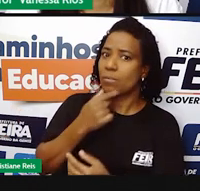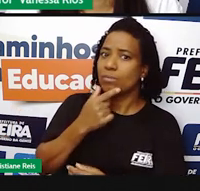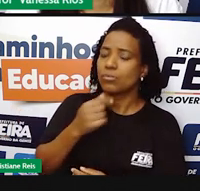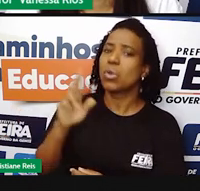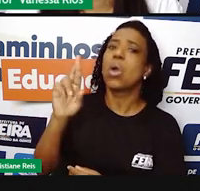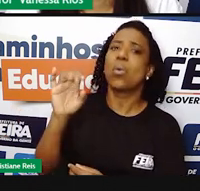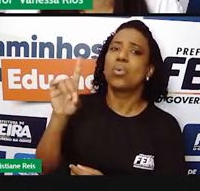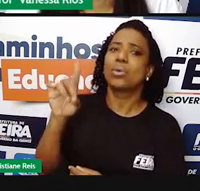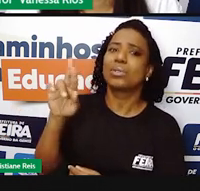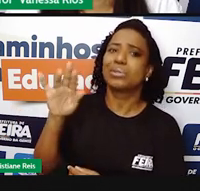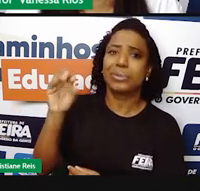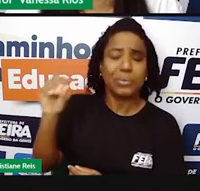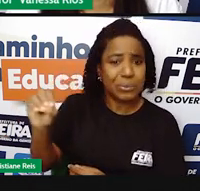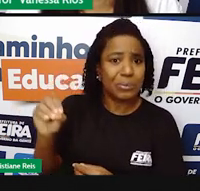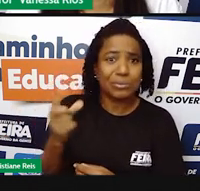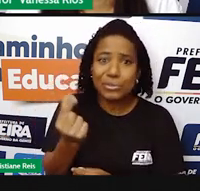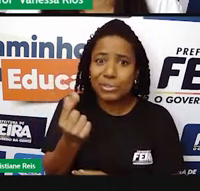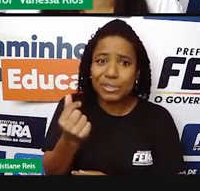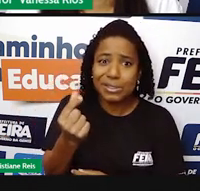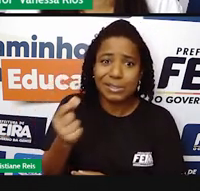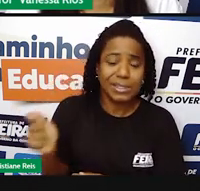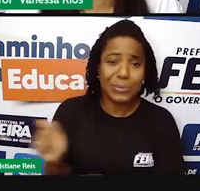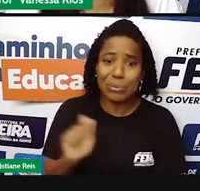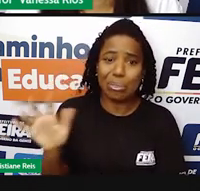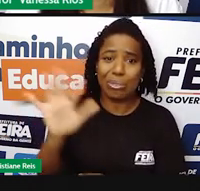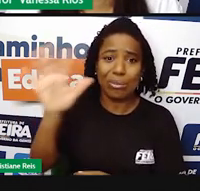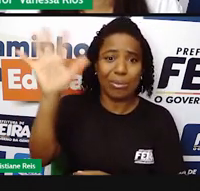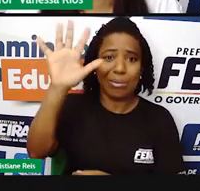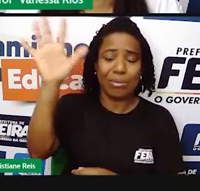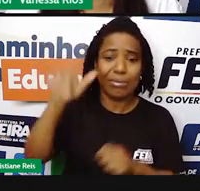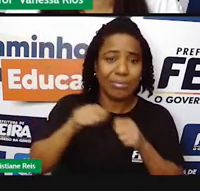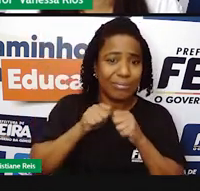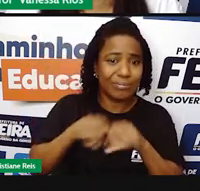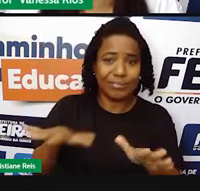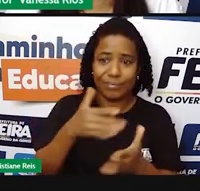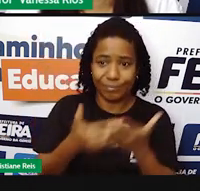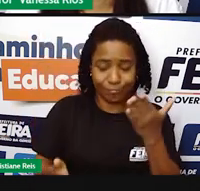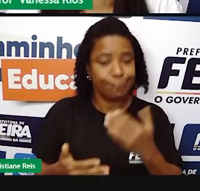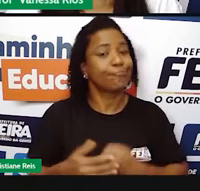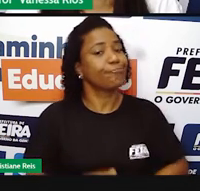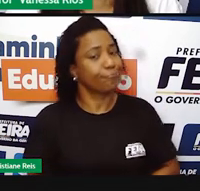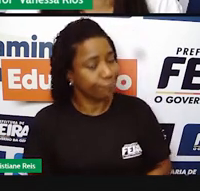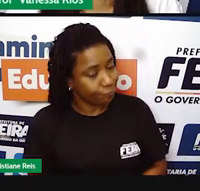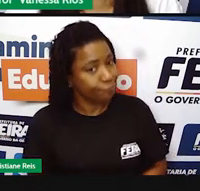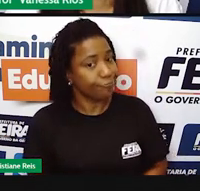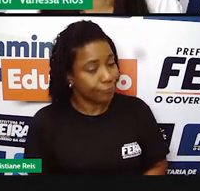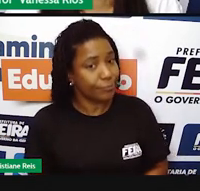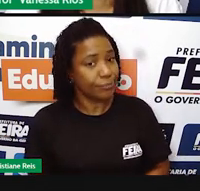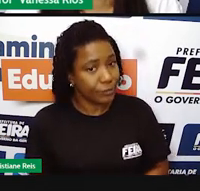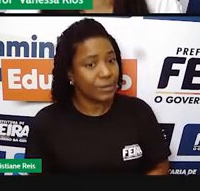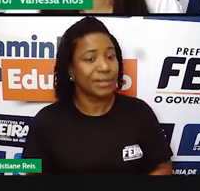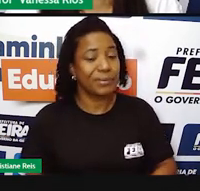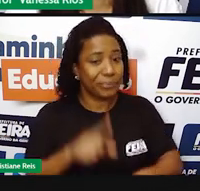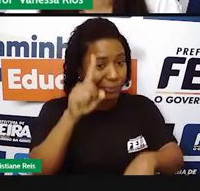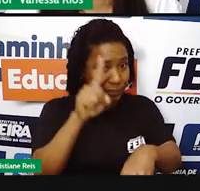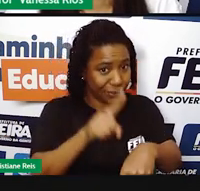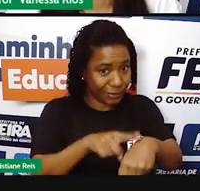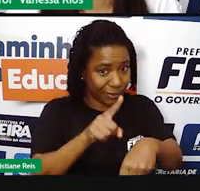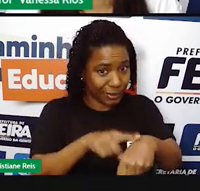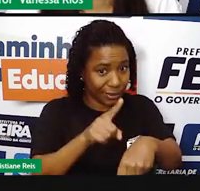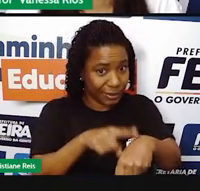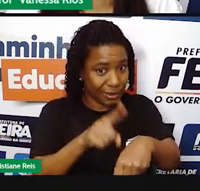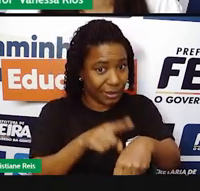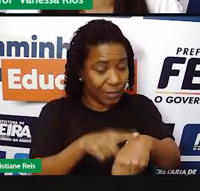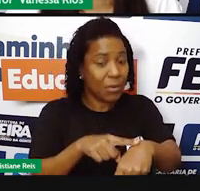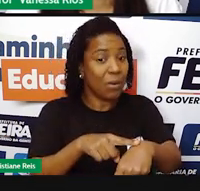orçamento investido em saneamento básico, Rodrigo. É muito dinheiro. E para mostrar que não estamos gastando tempo também, ainda 8 e 1 ainda pelo horário de